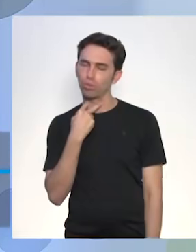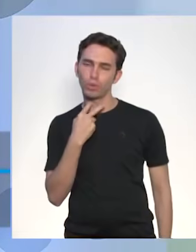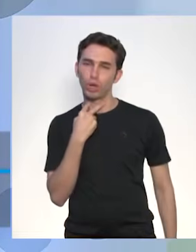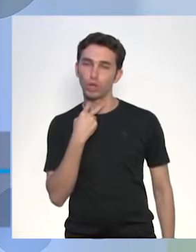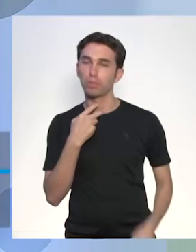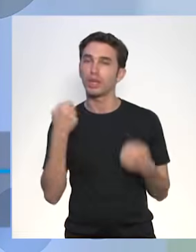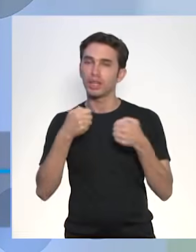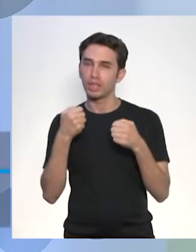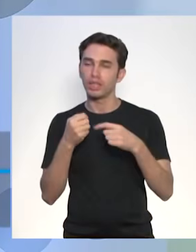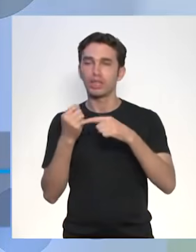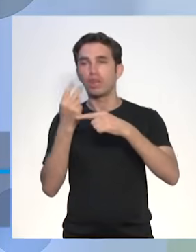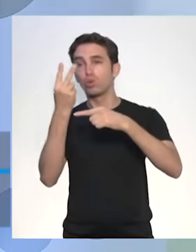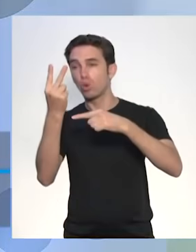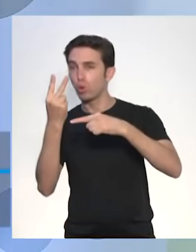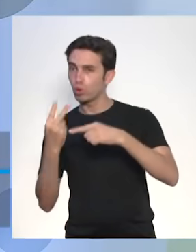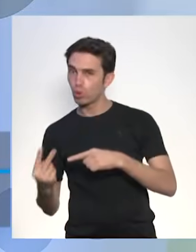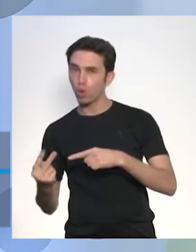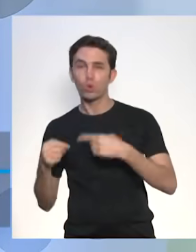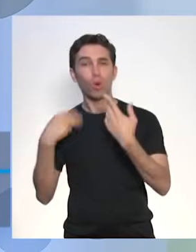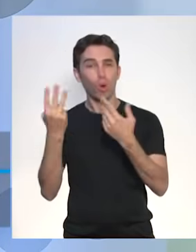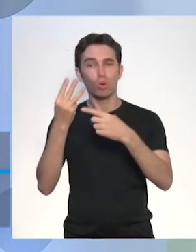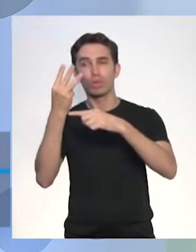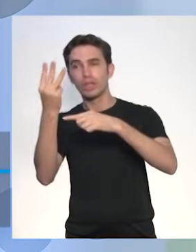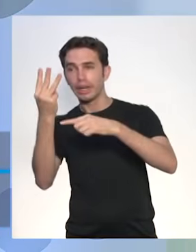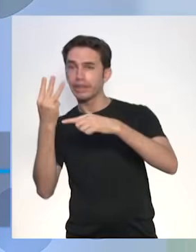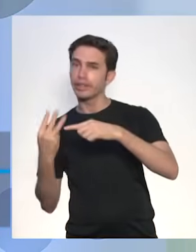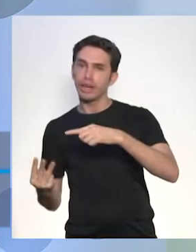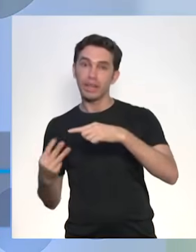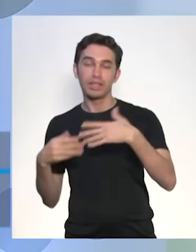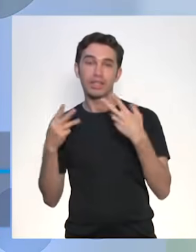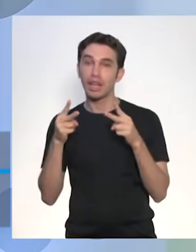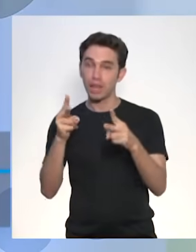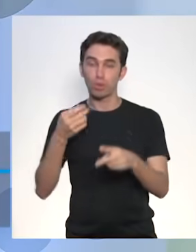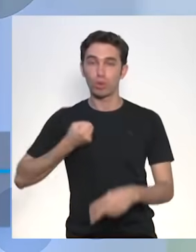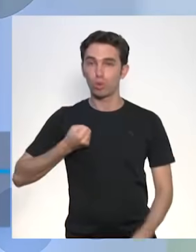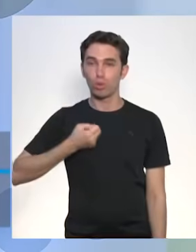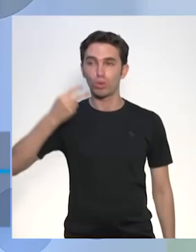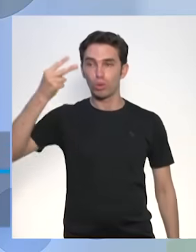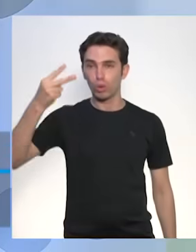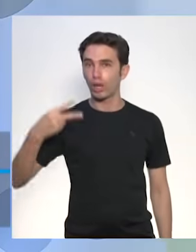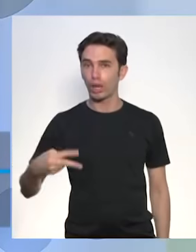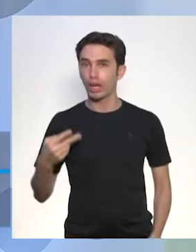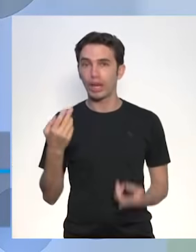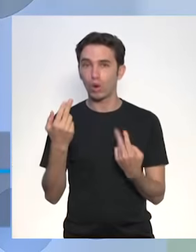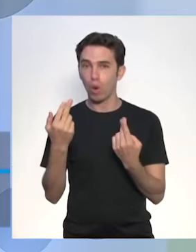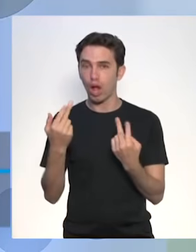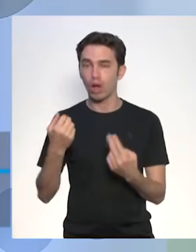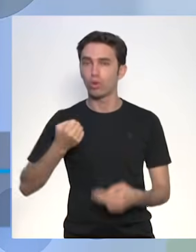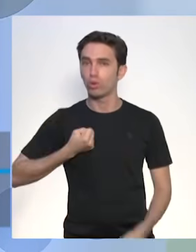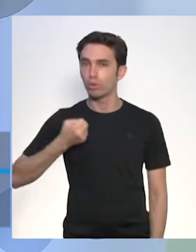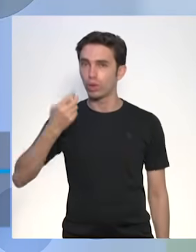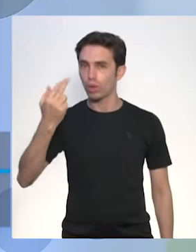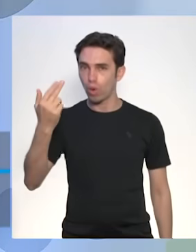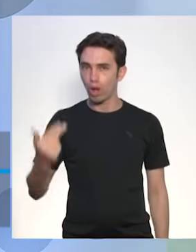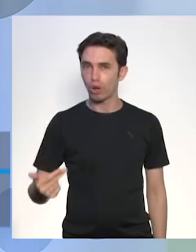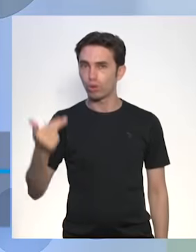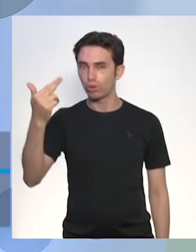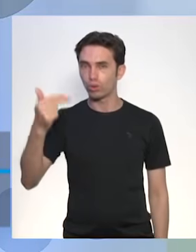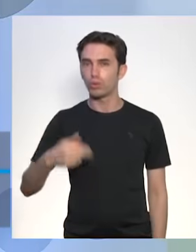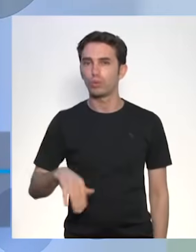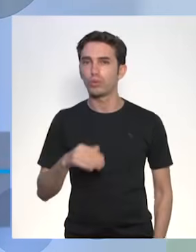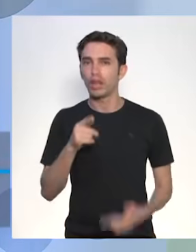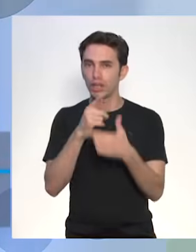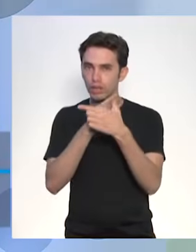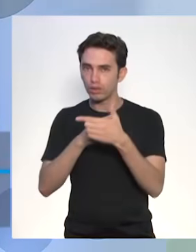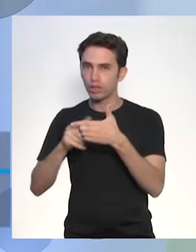situação, dividir os dois por 5, tá certo? E a gente vai fazer essa divisão até cessar as possibilidades, até não dar